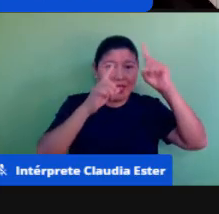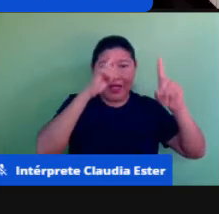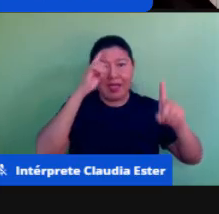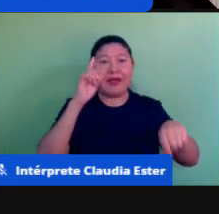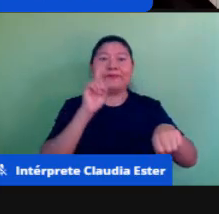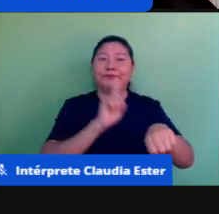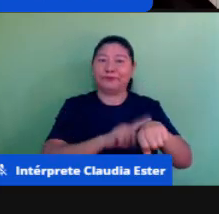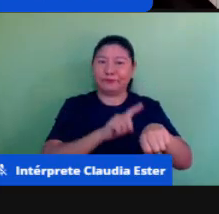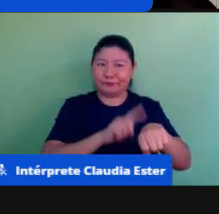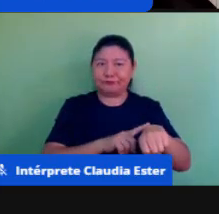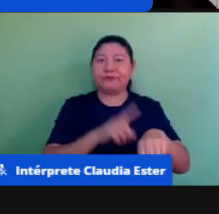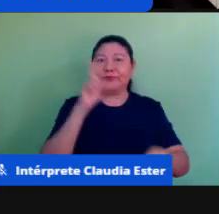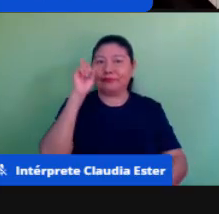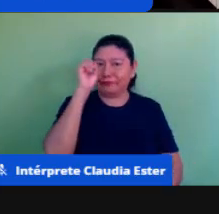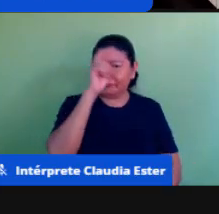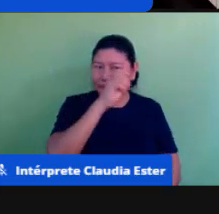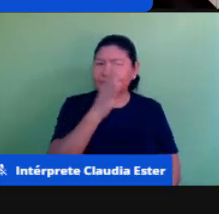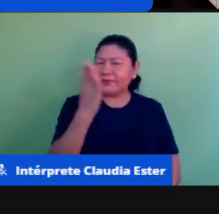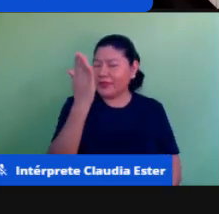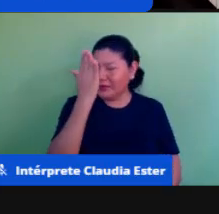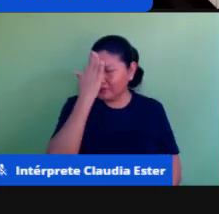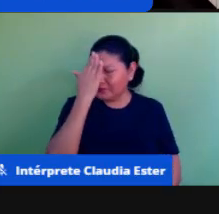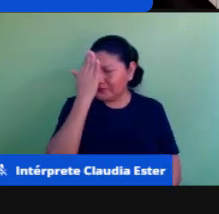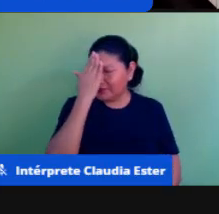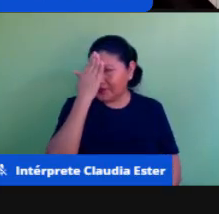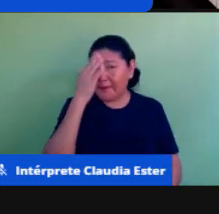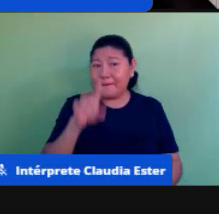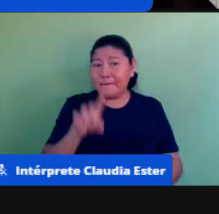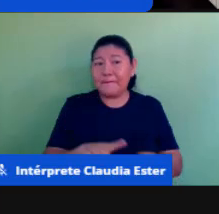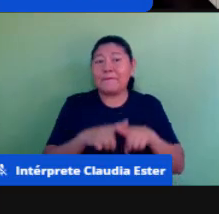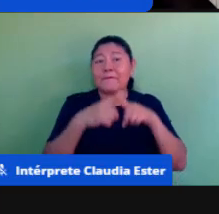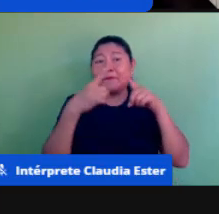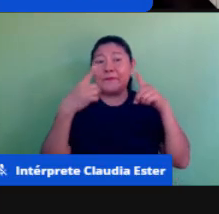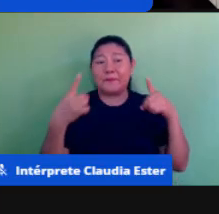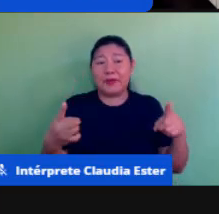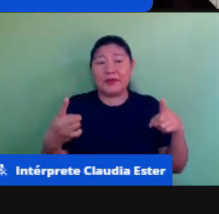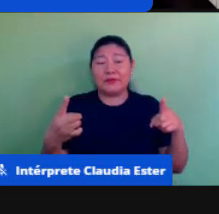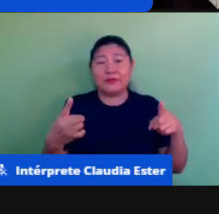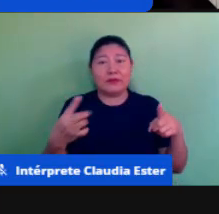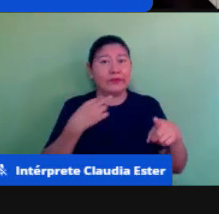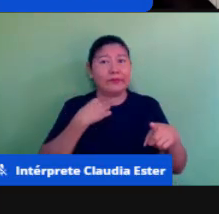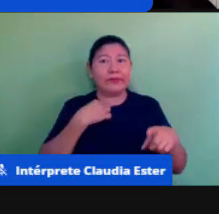momento difícil? É um momento difícil, mas nós não podemos